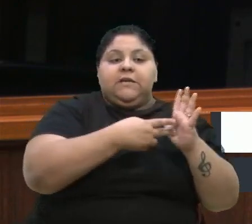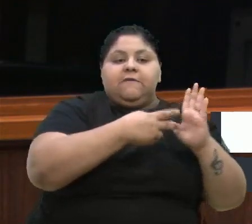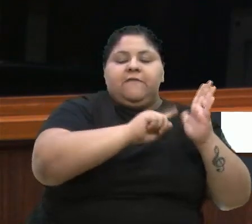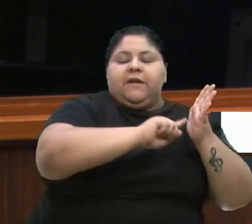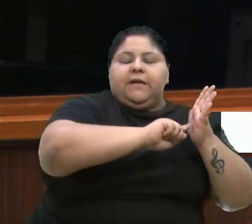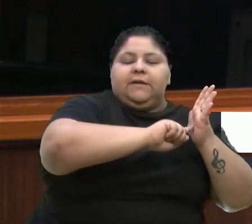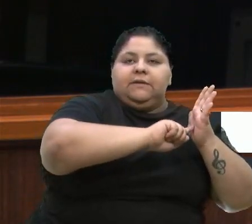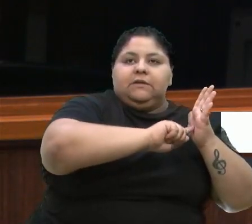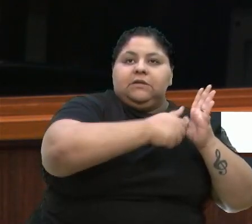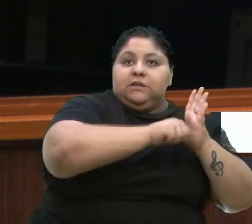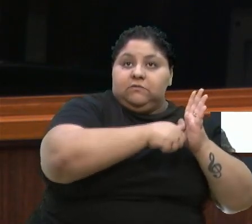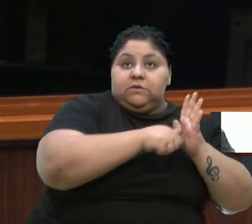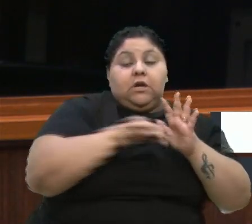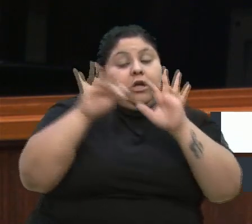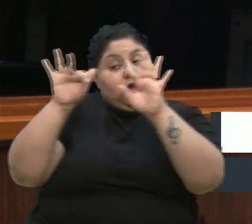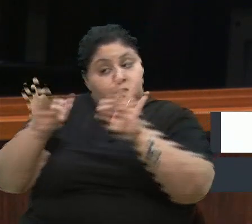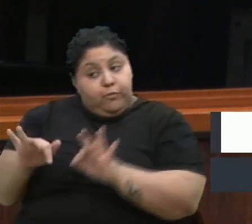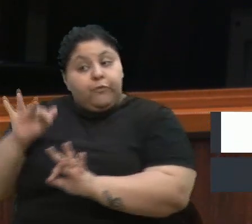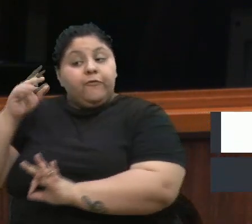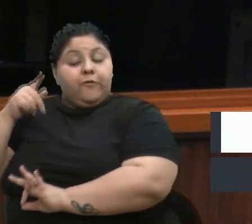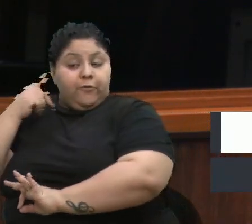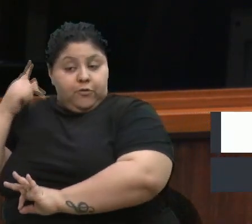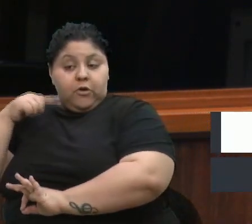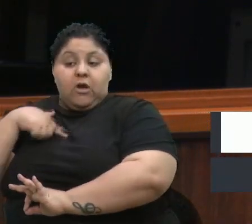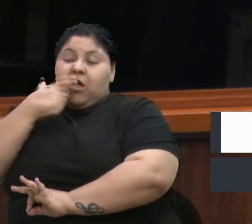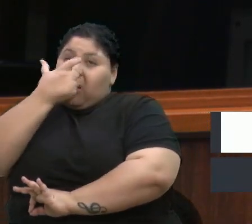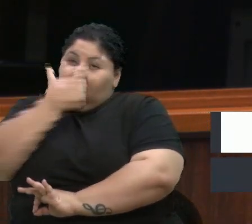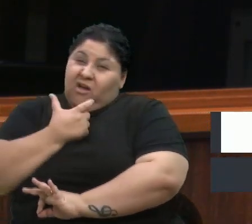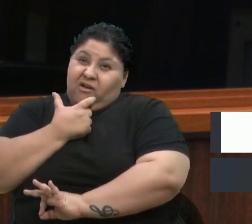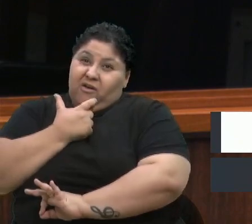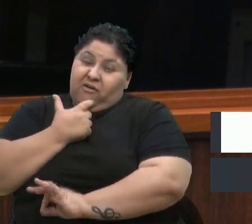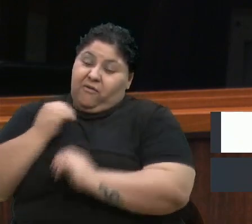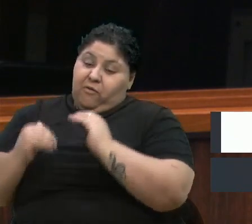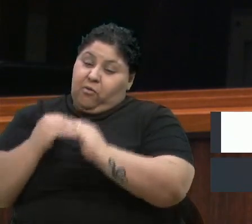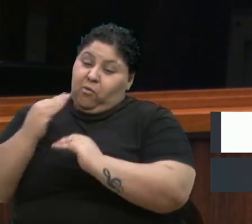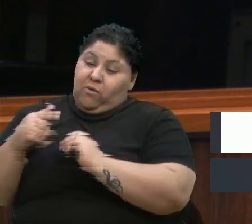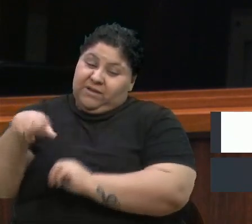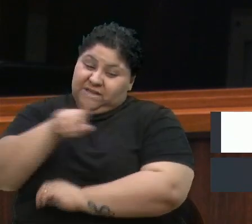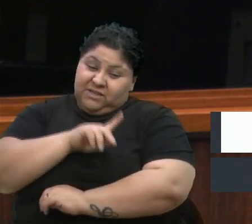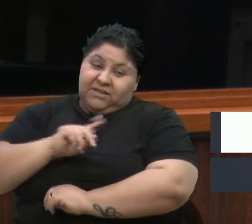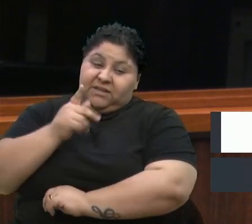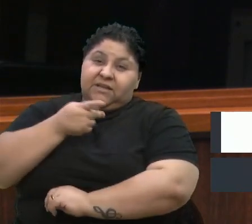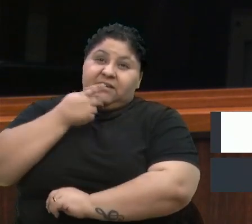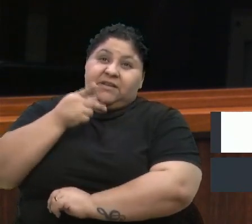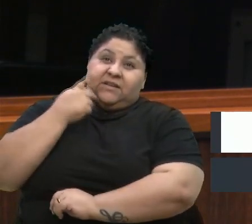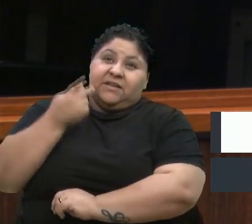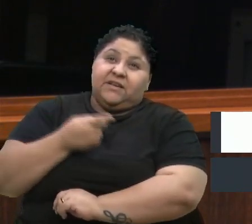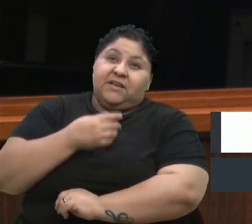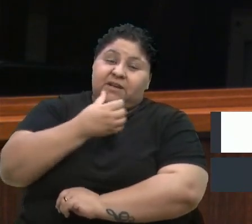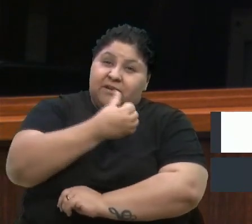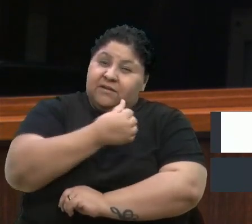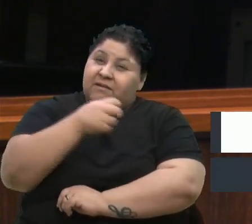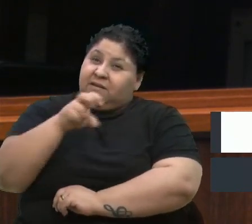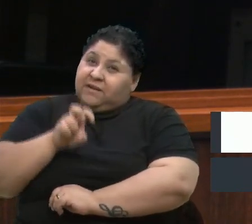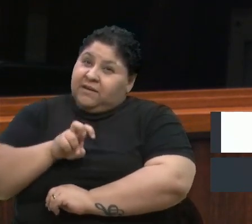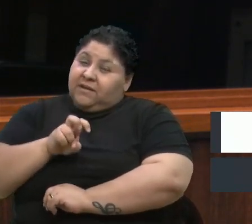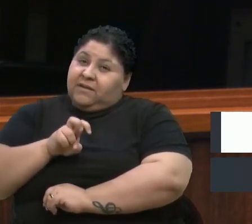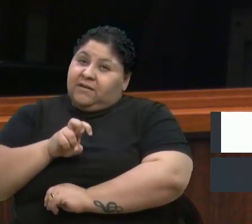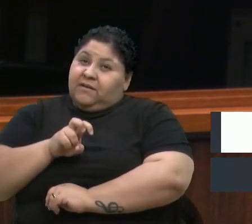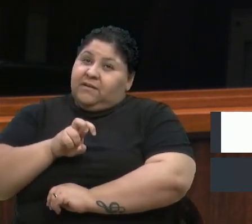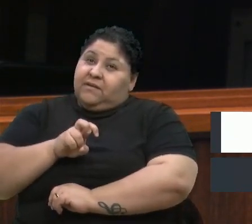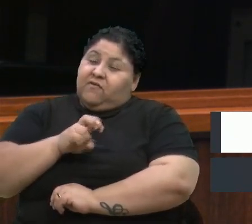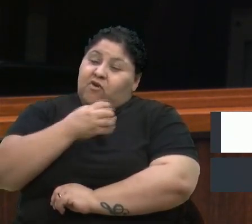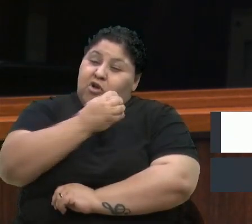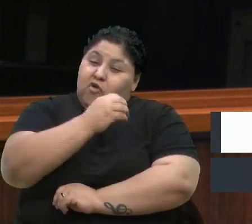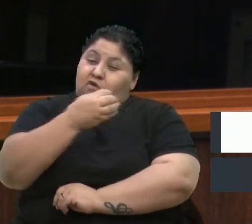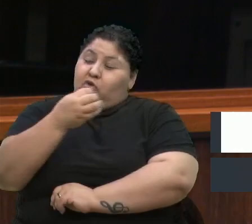por fim, vereadores, eu acho que quando a gente fala que 65% e